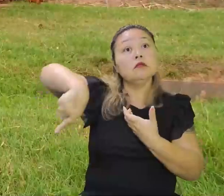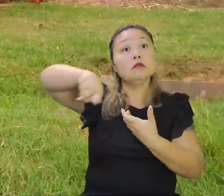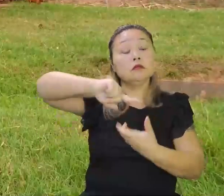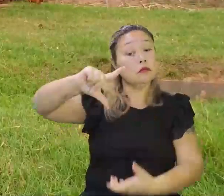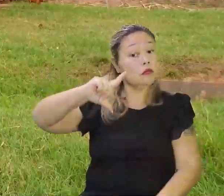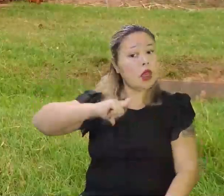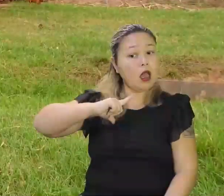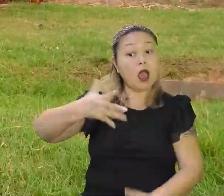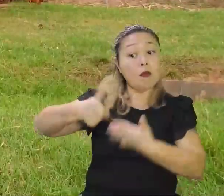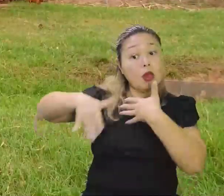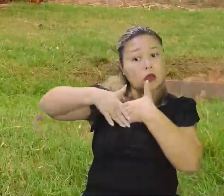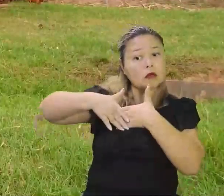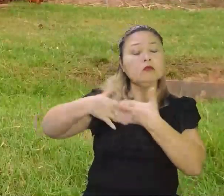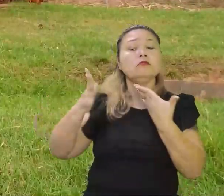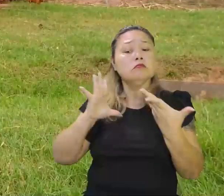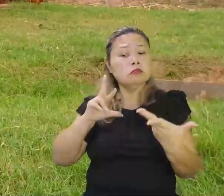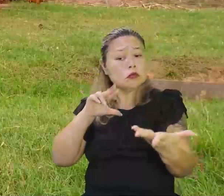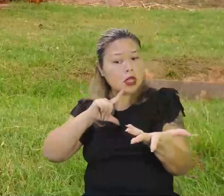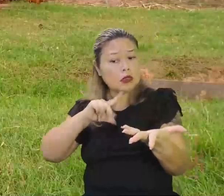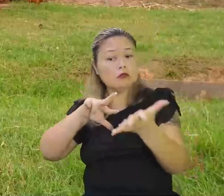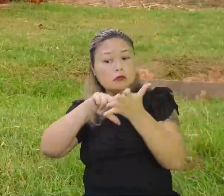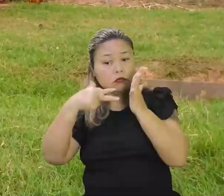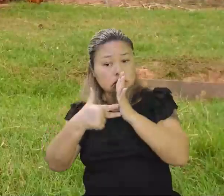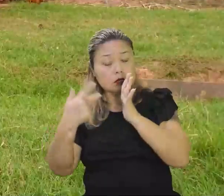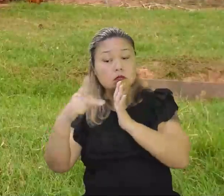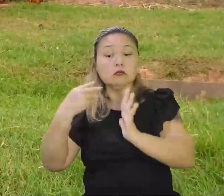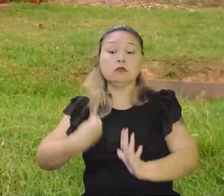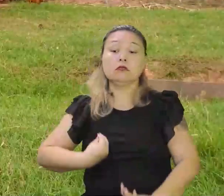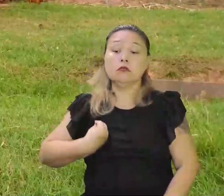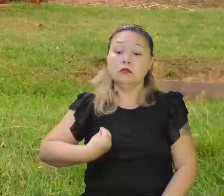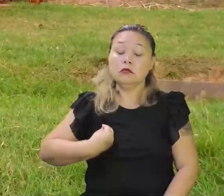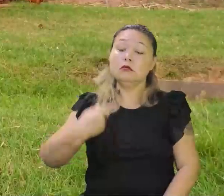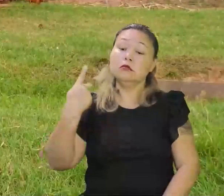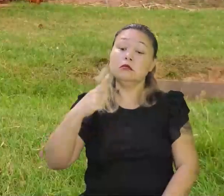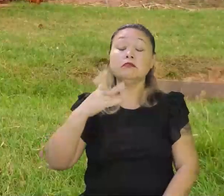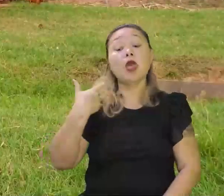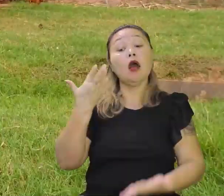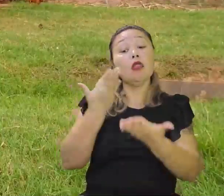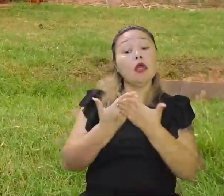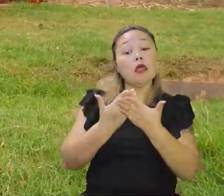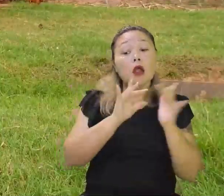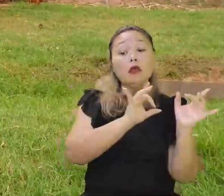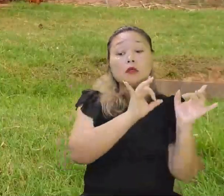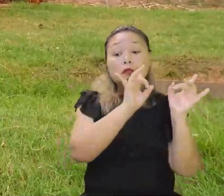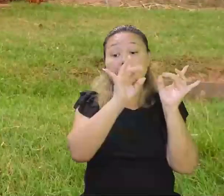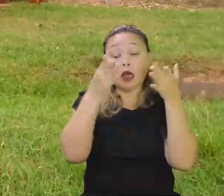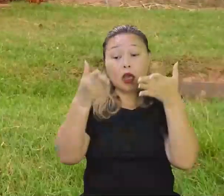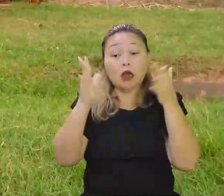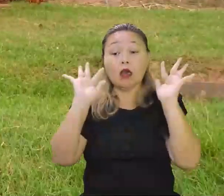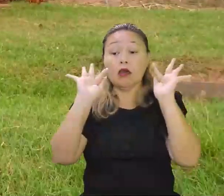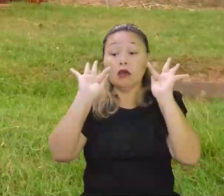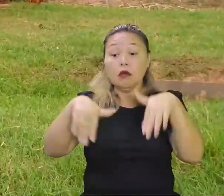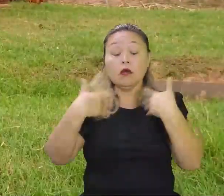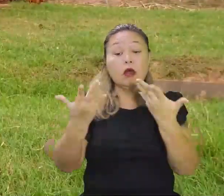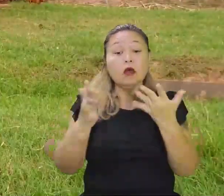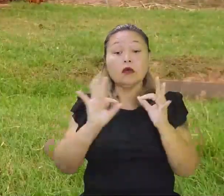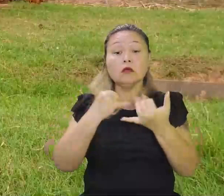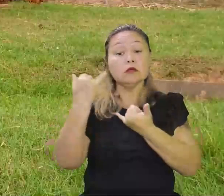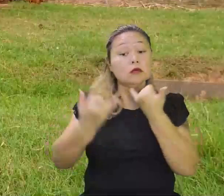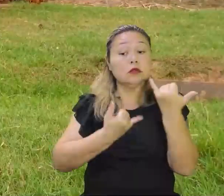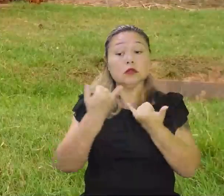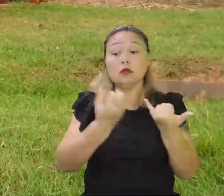que a matemática faça sentido na vida de vocês, certo? E nessa aula especial, nós vamos encerrar sem brincar com os